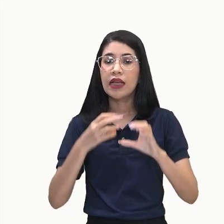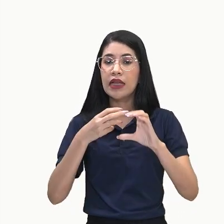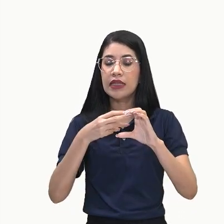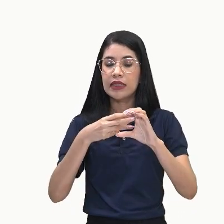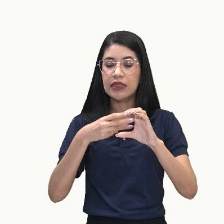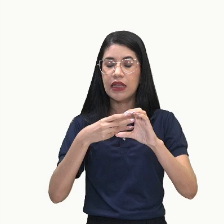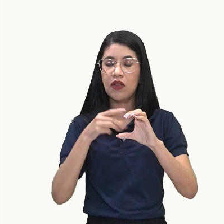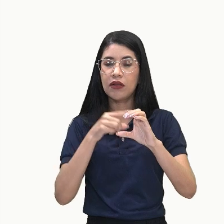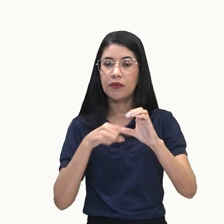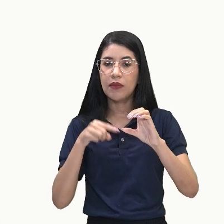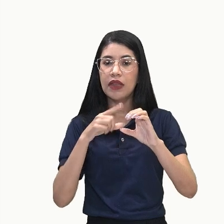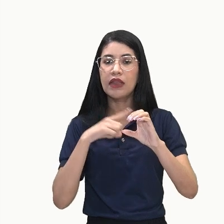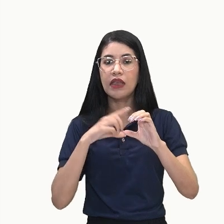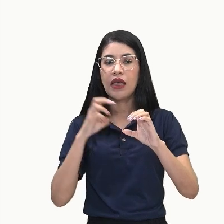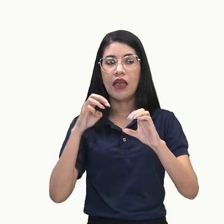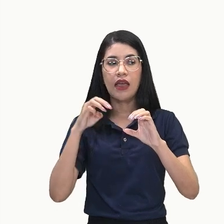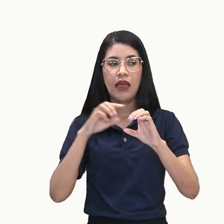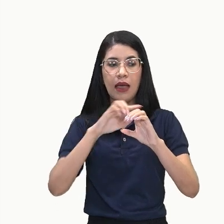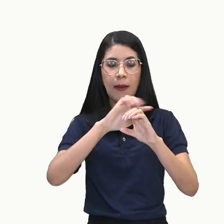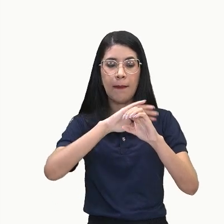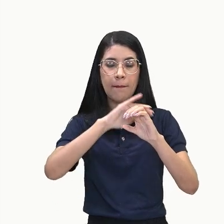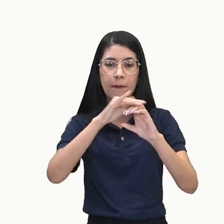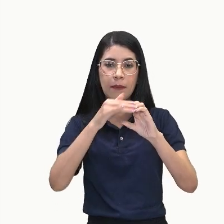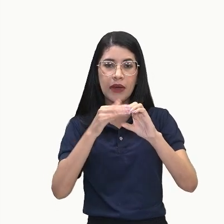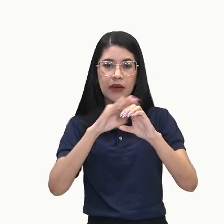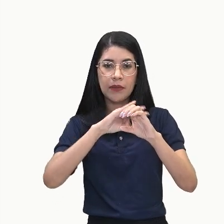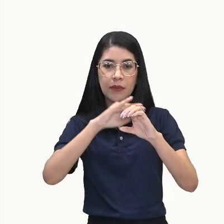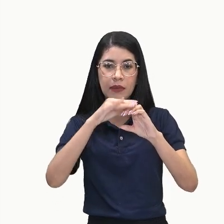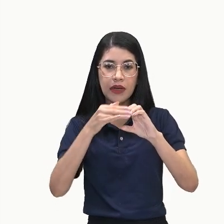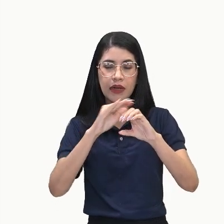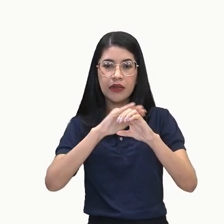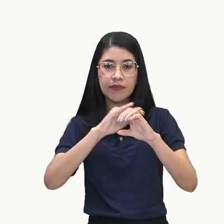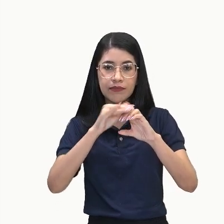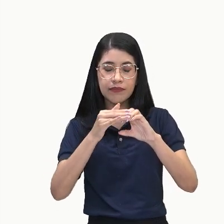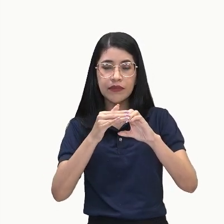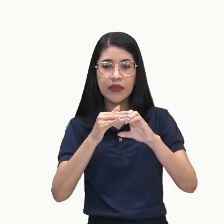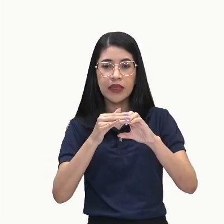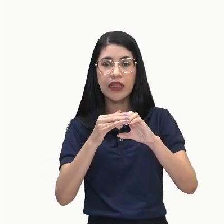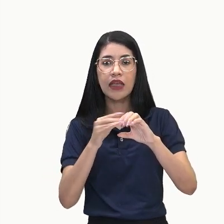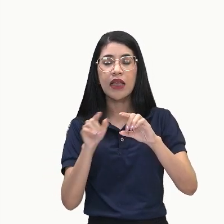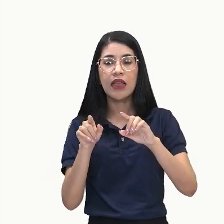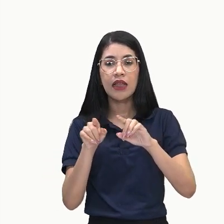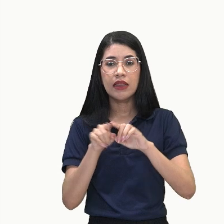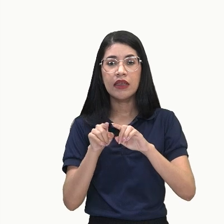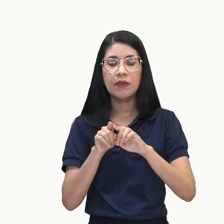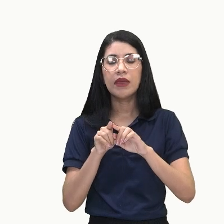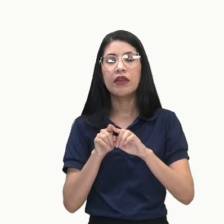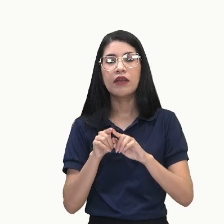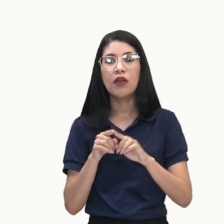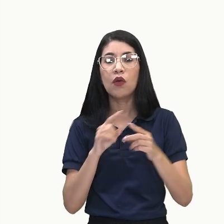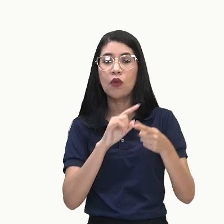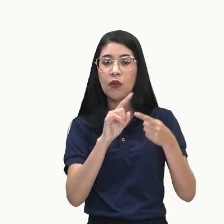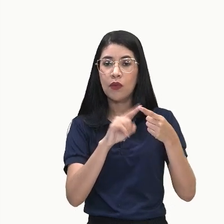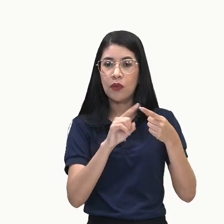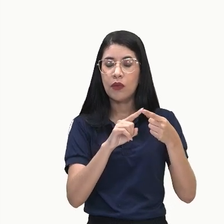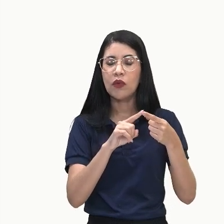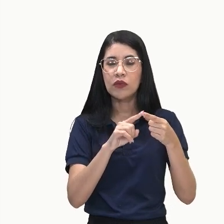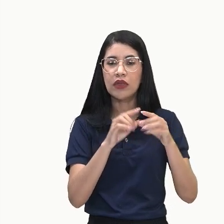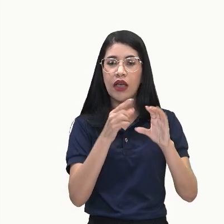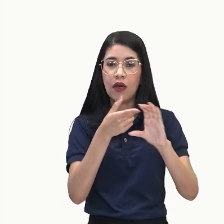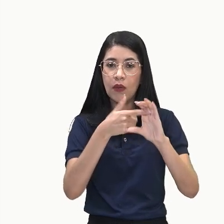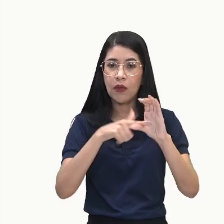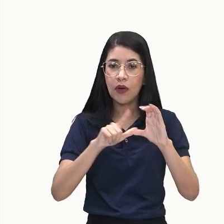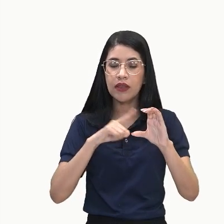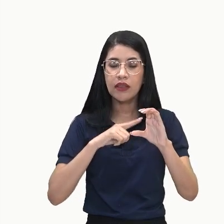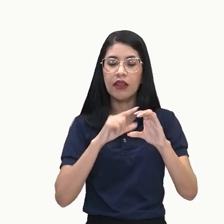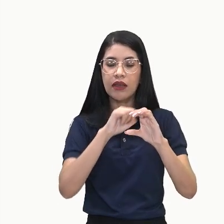a membrana plasmática, assim como também aqui os organismos procariontes também